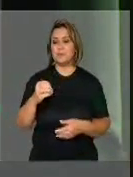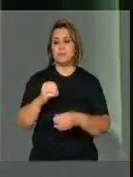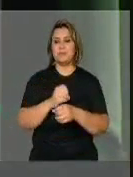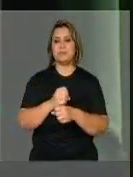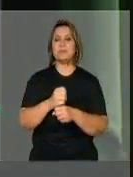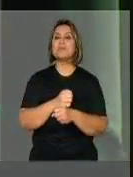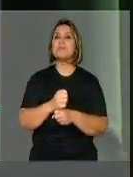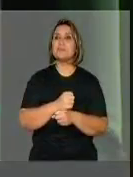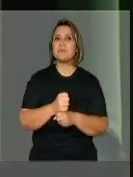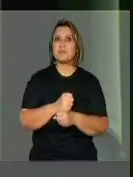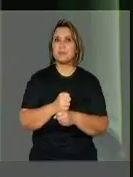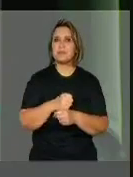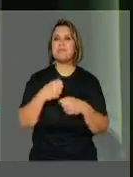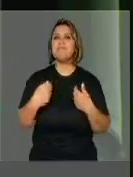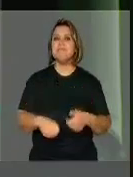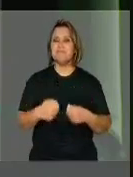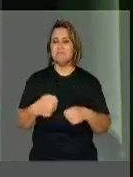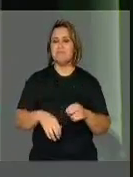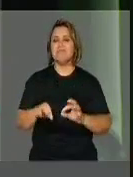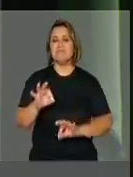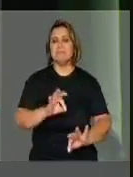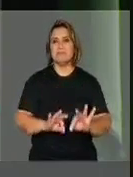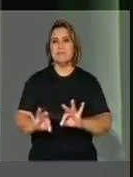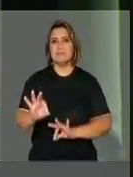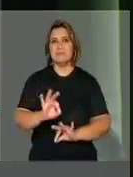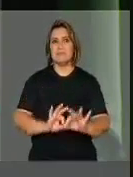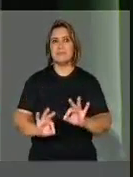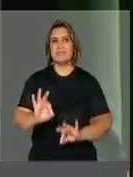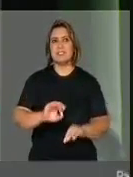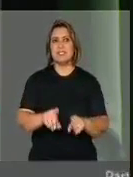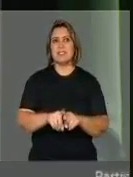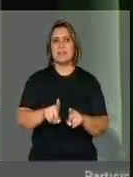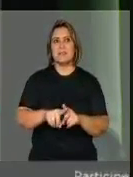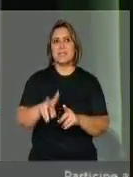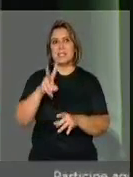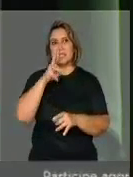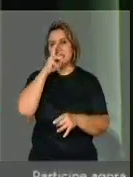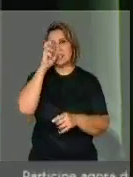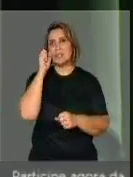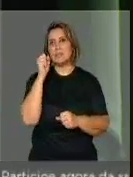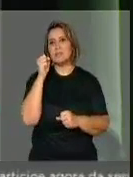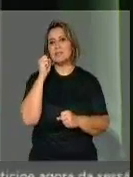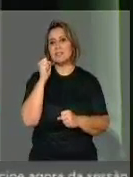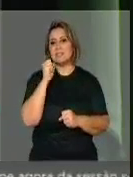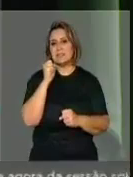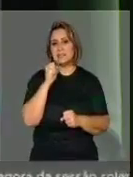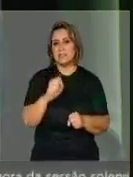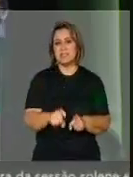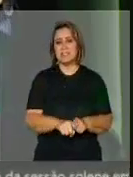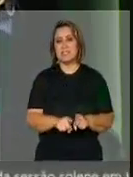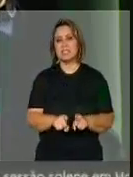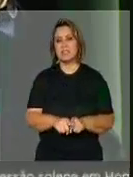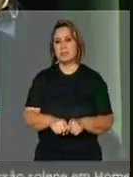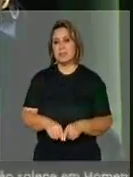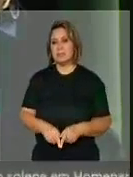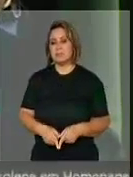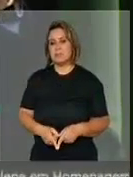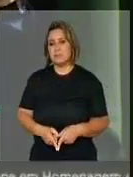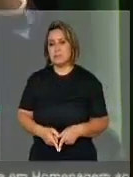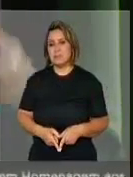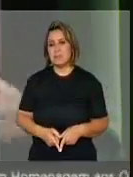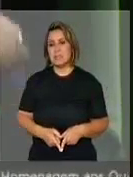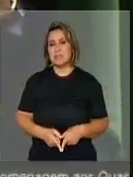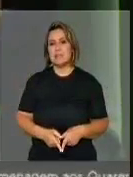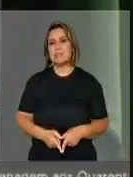merece ser objeto de um planejamento visando o seu fortalecimento, o que significa